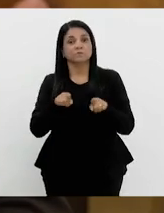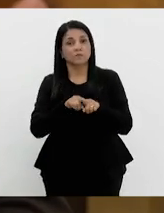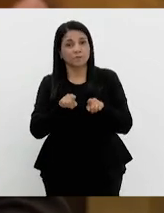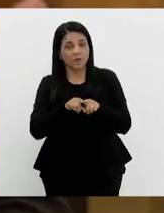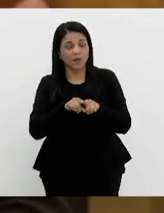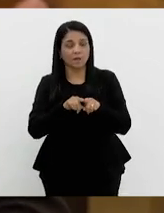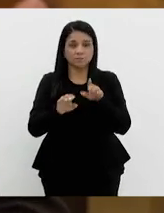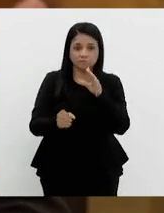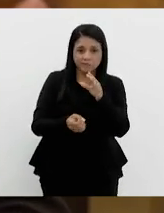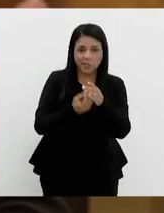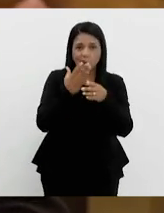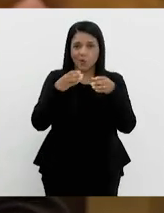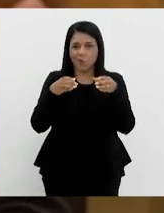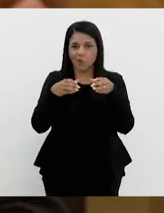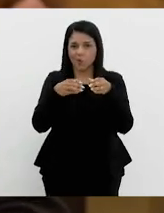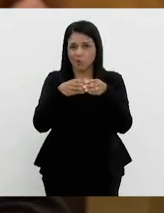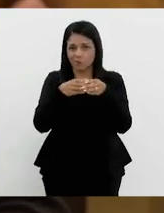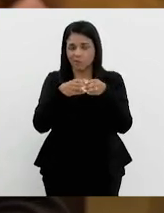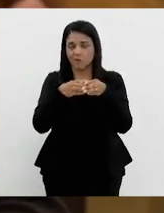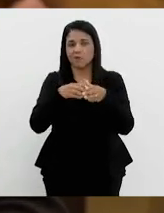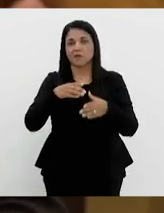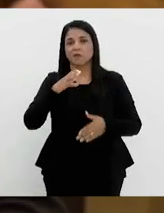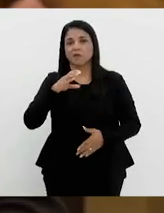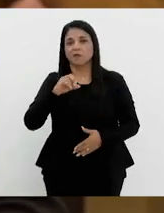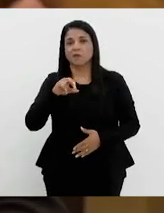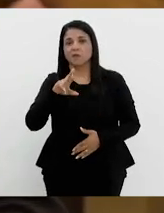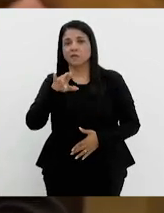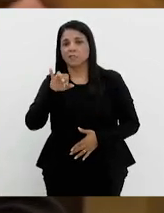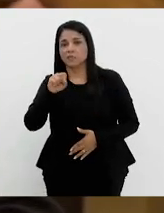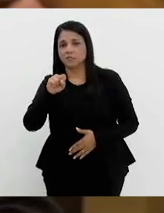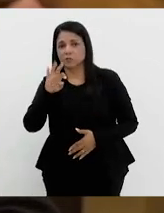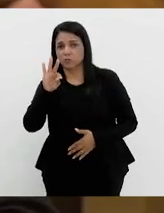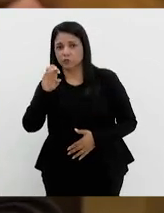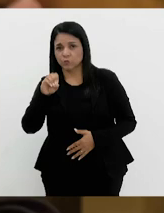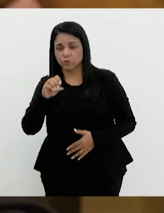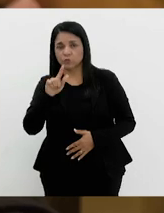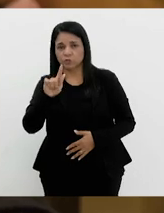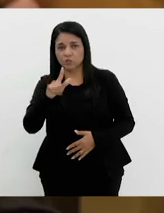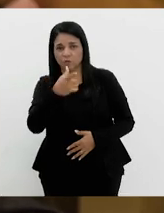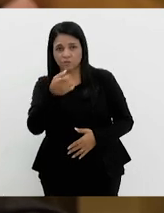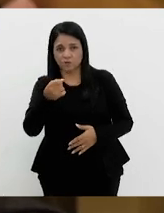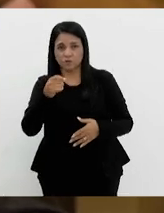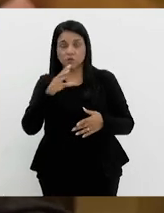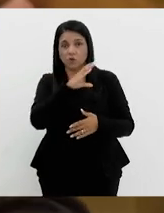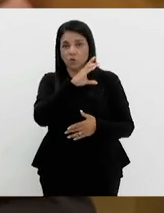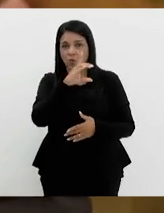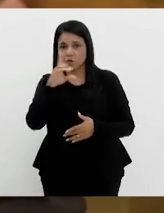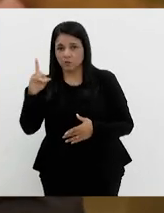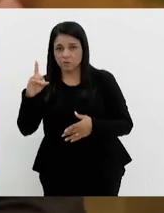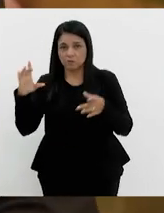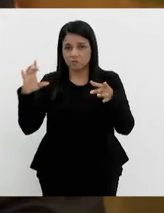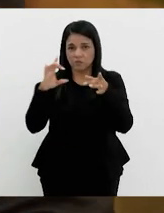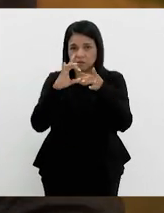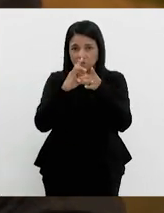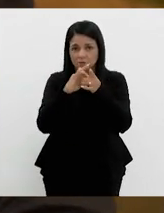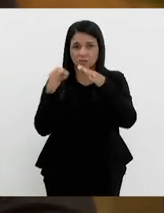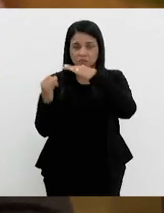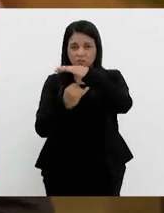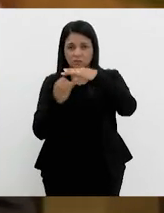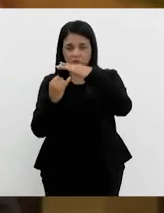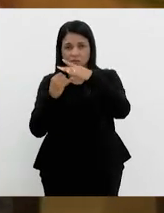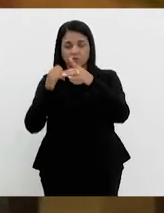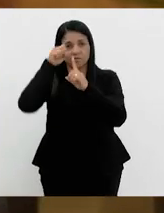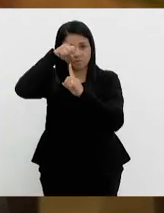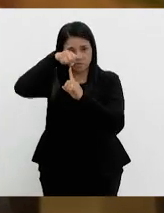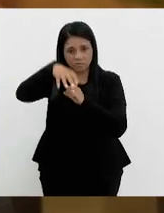o o comitê Cristo G20 junto ao setor de coordenação de alianças institucionais do Santuário arquidiocesano Cristo